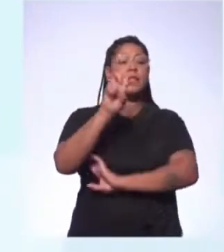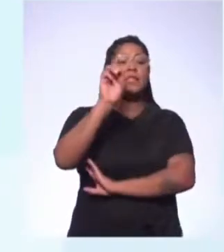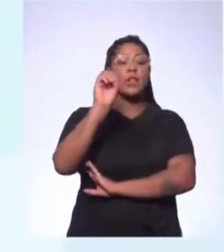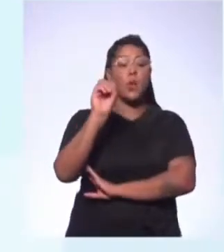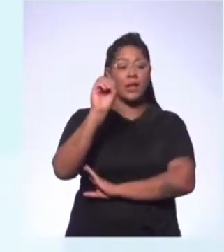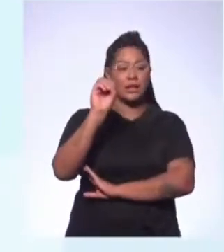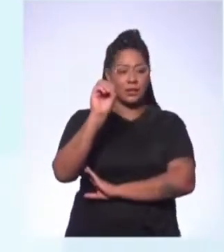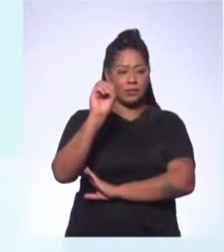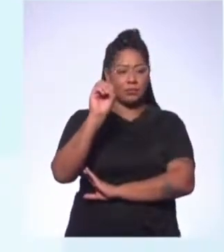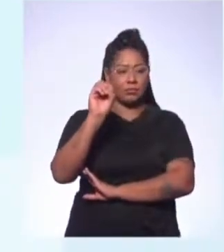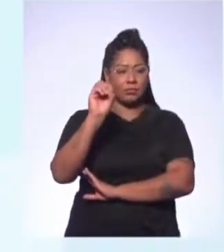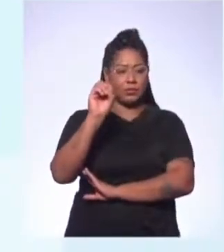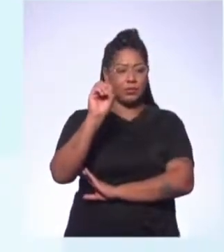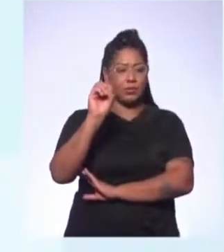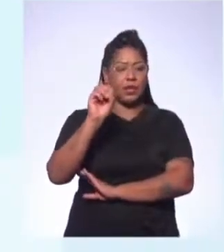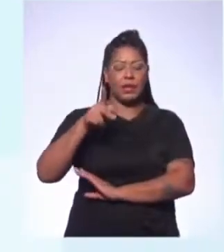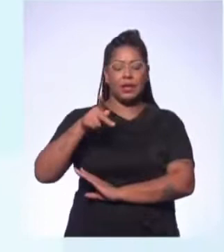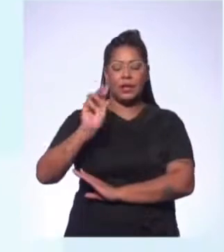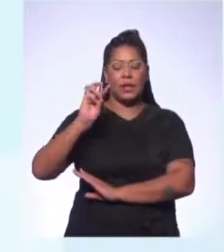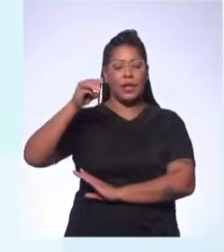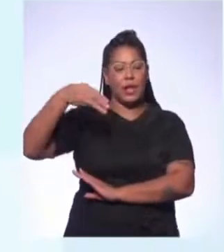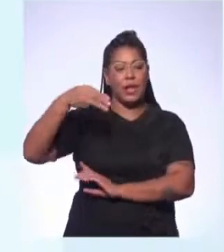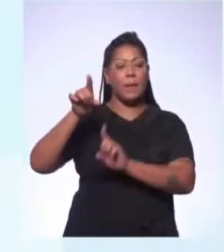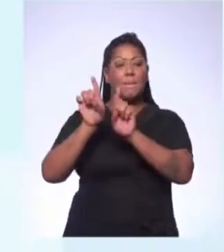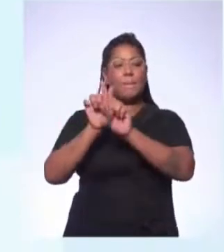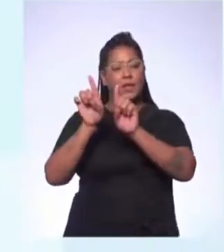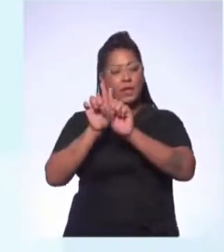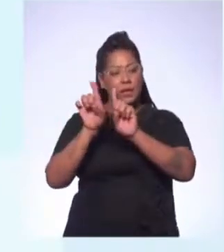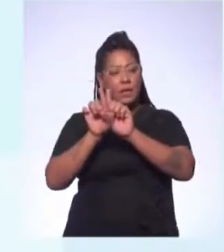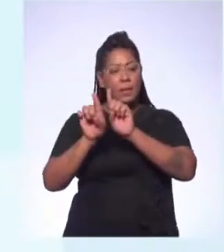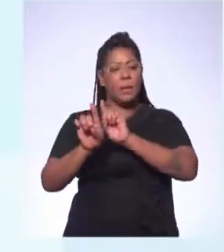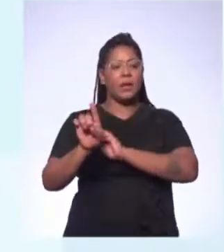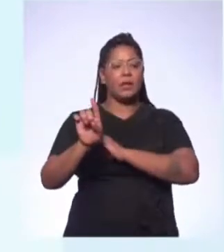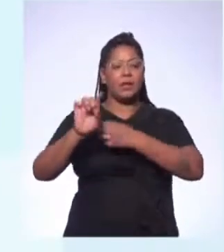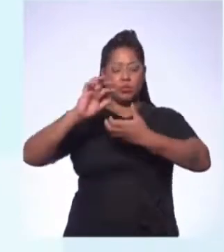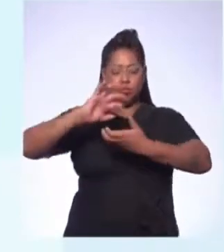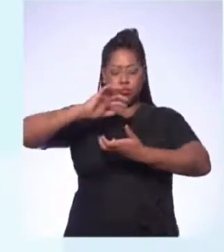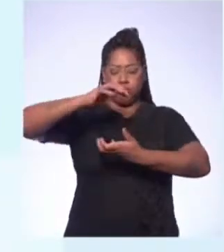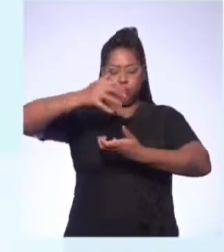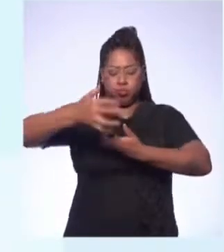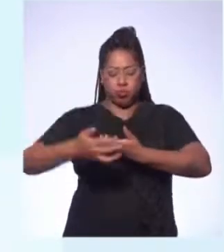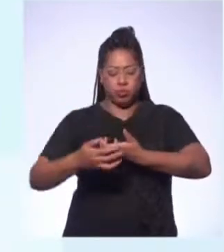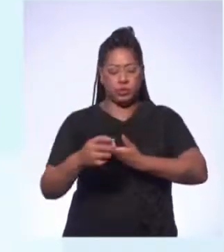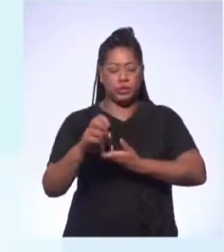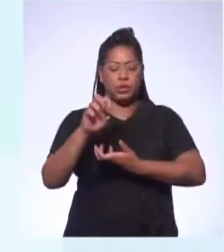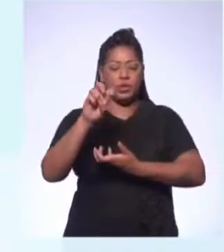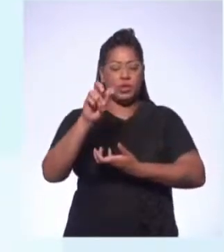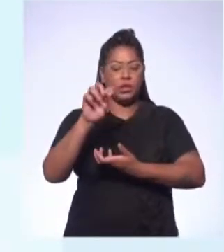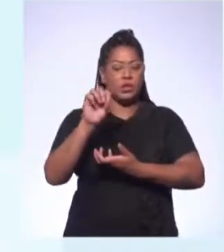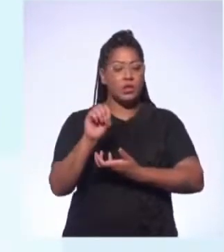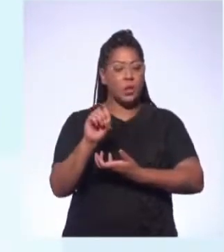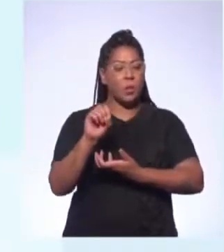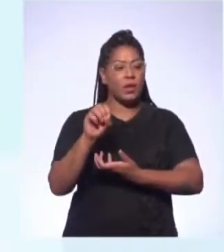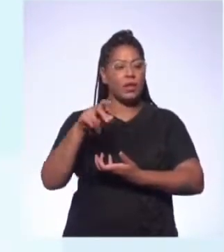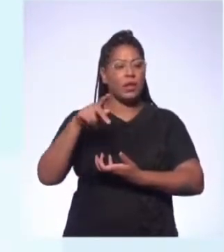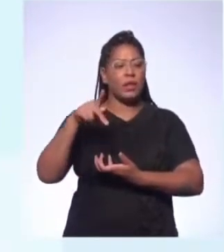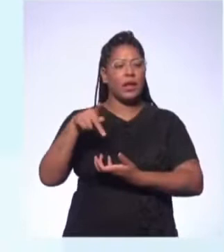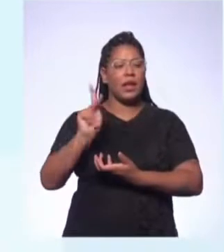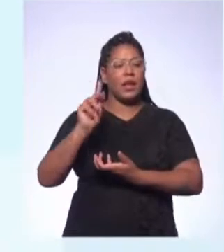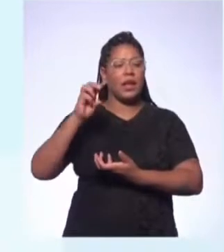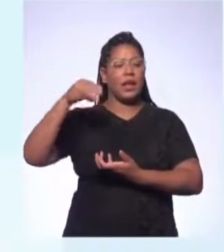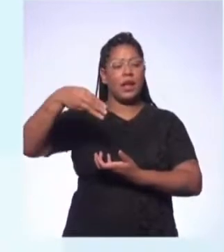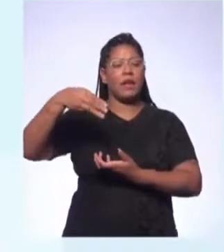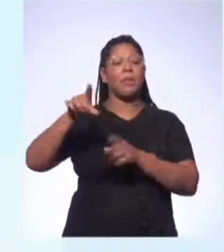quilômetros. E aí nós temos a mesosfera, que vai de 50 a 80 quilômetros, e a termosfera, de 80